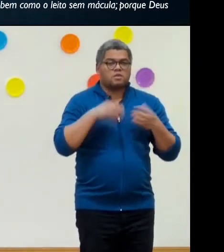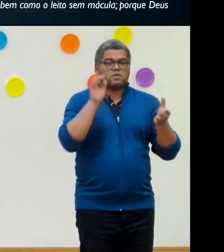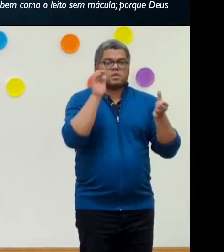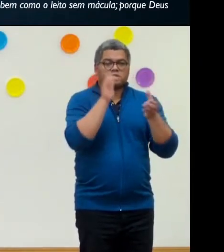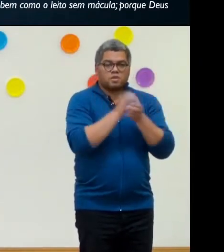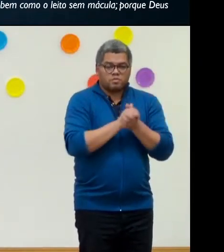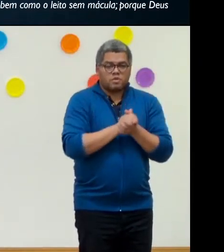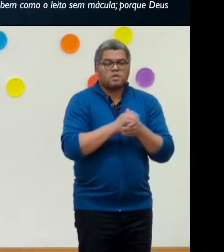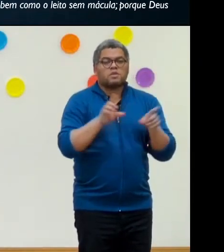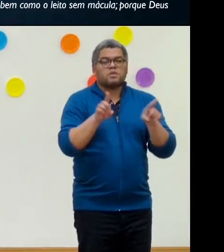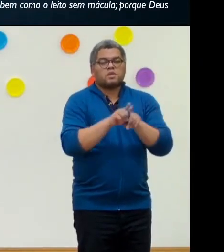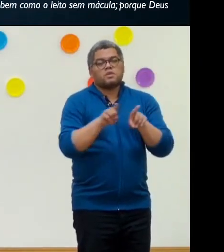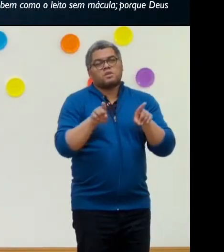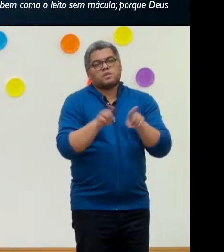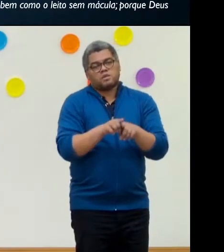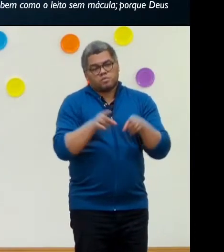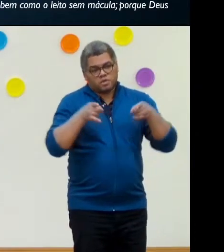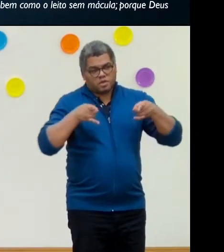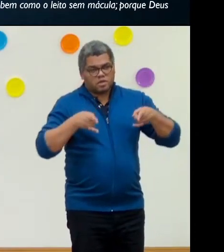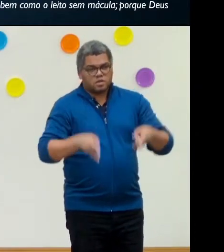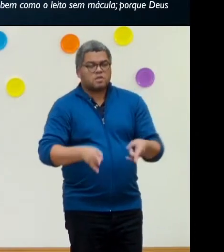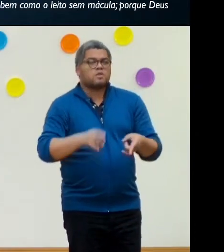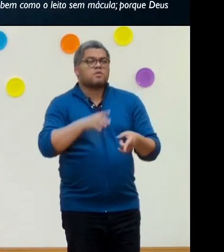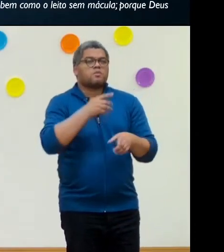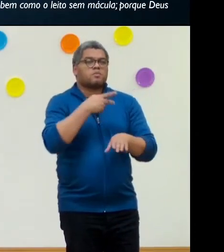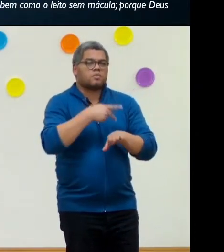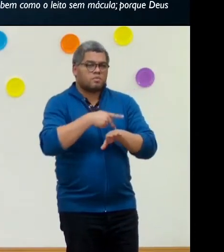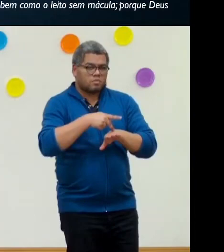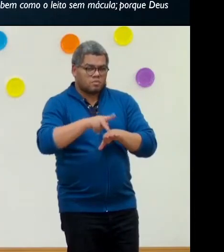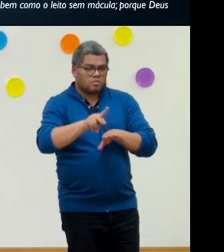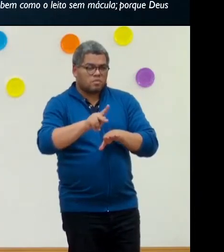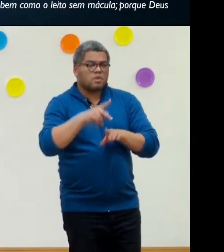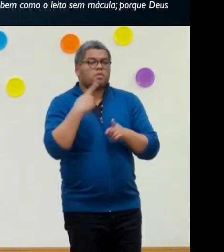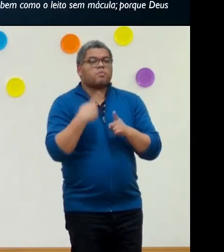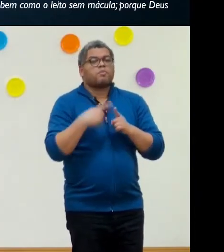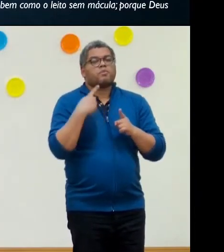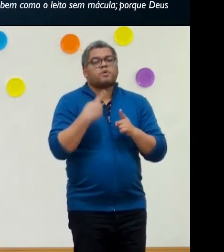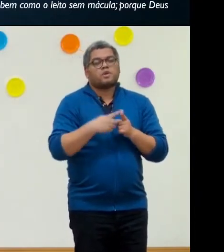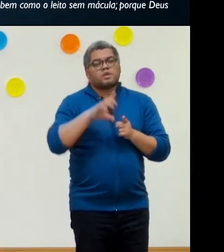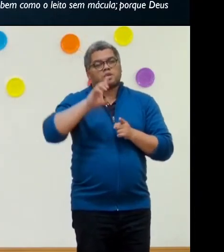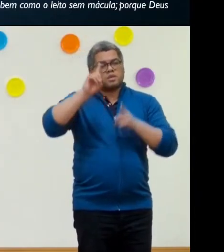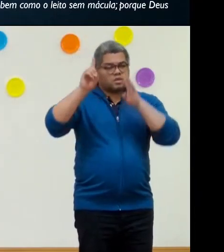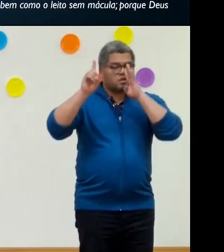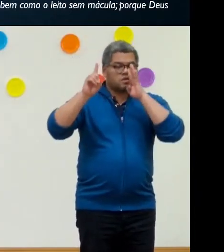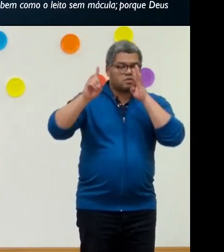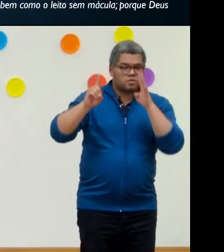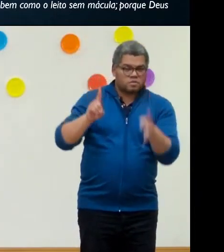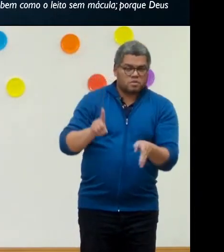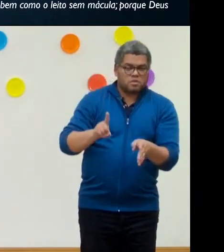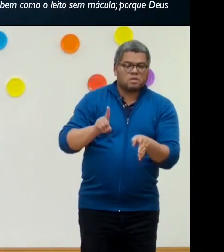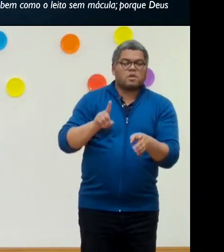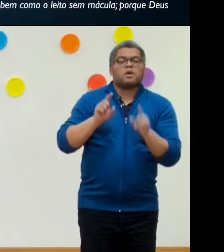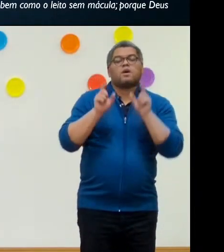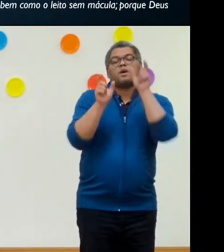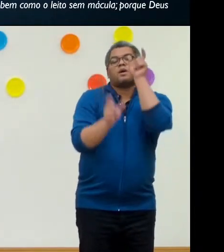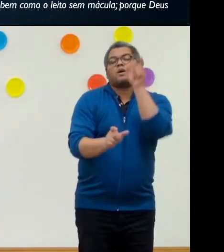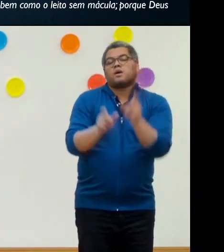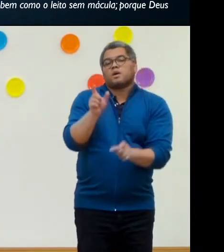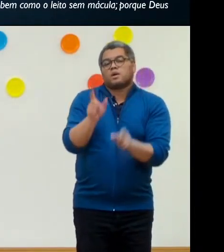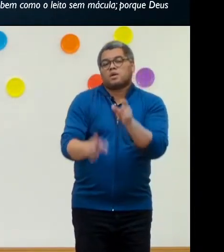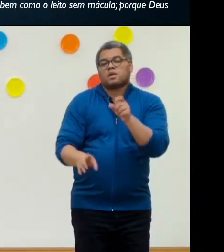porque Deus julgará os impuros e os adúlteros. Adultério traz juízo de Deus e